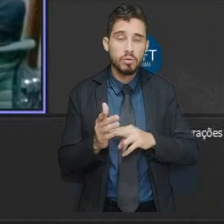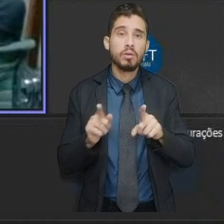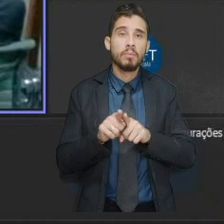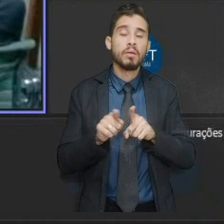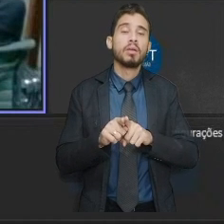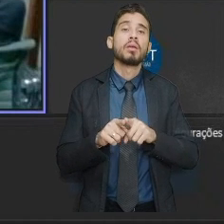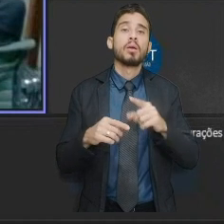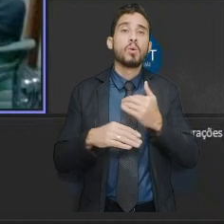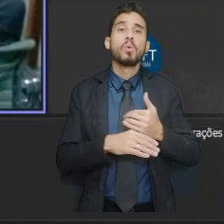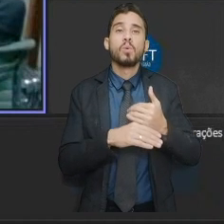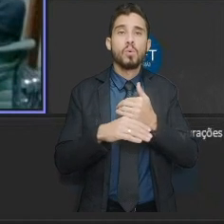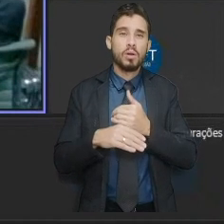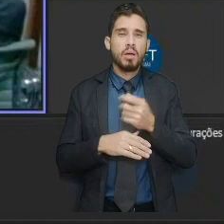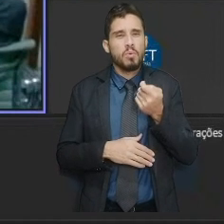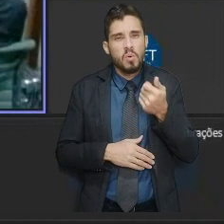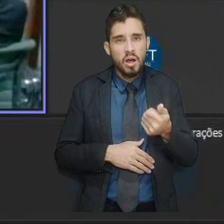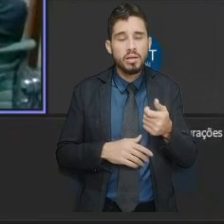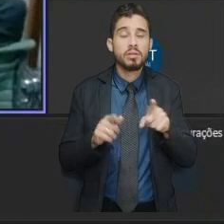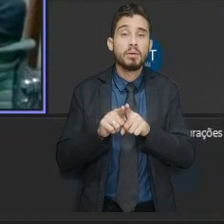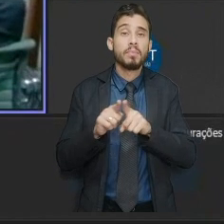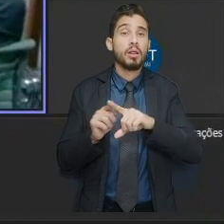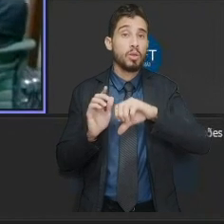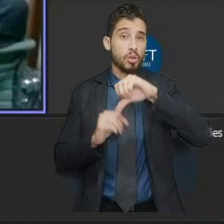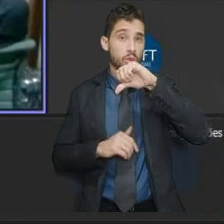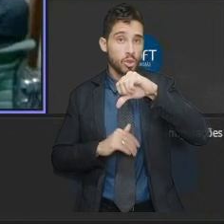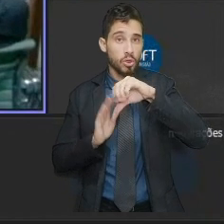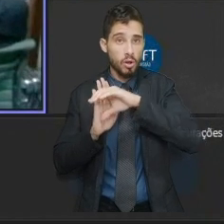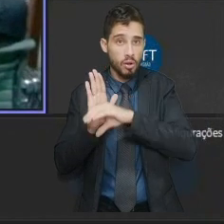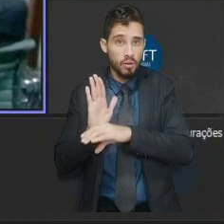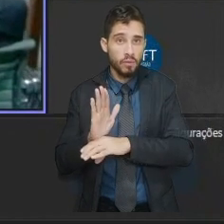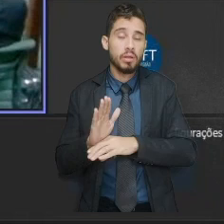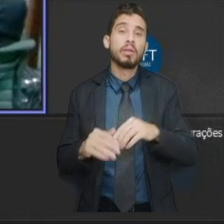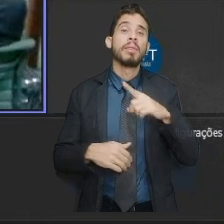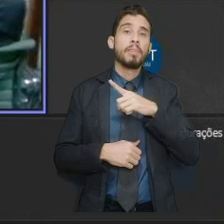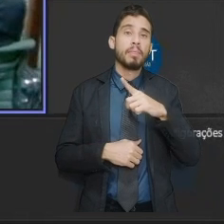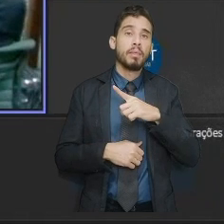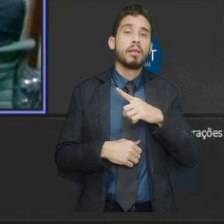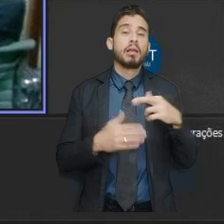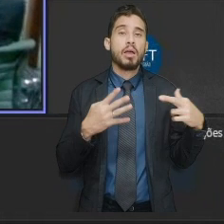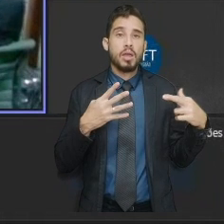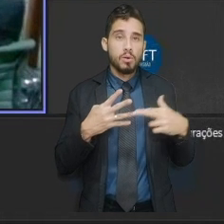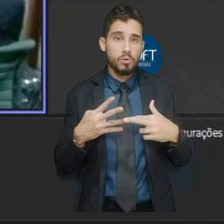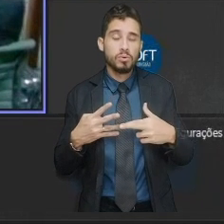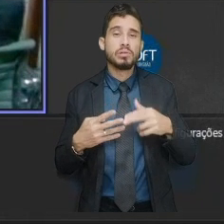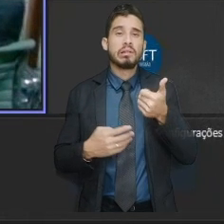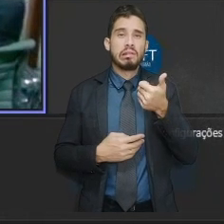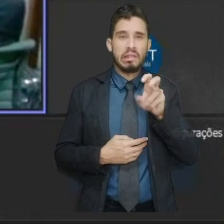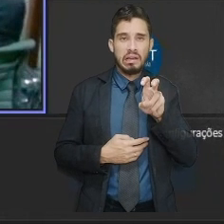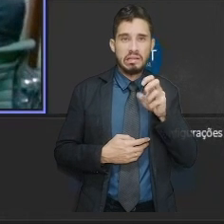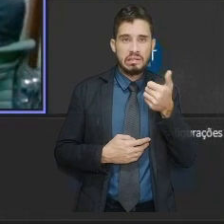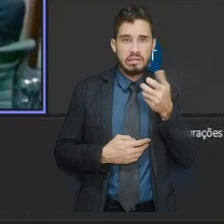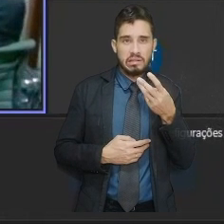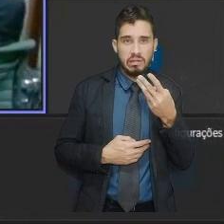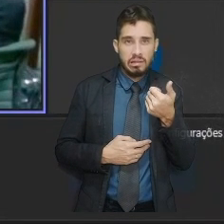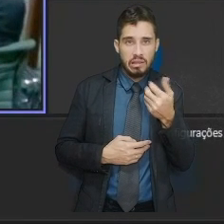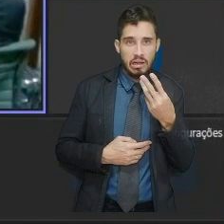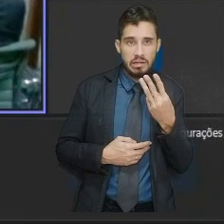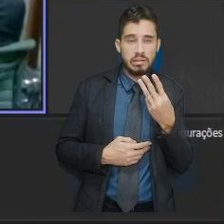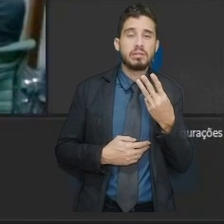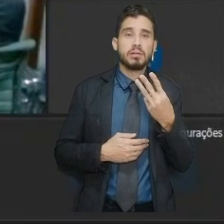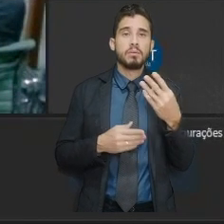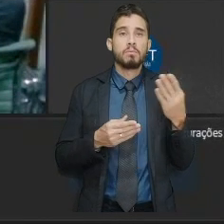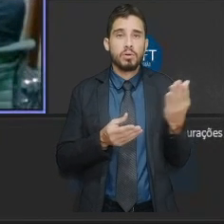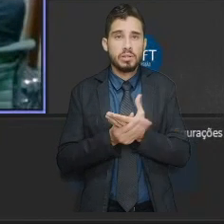unânime, 2 processos. Lista 9, embargos de declaração conhecidos e não providos, unânime, 13